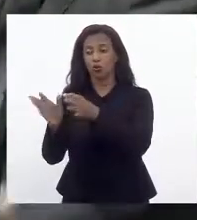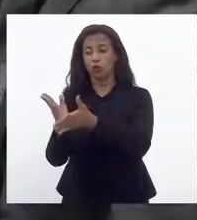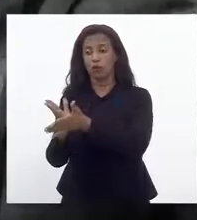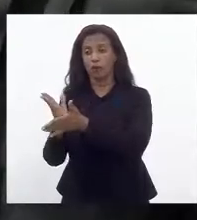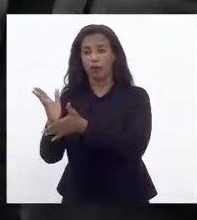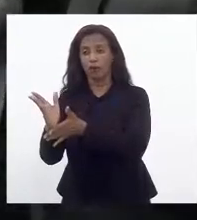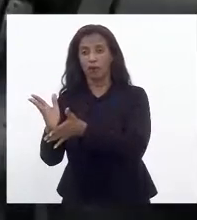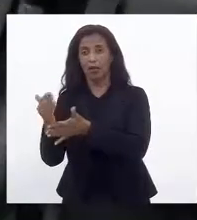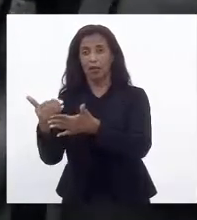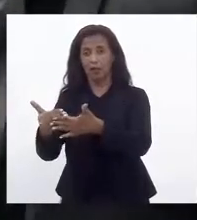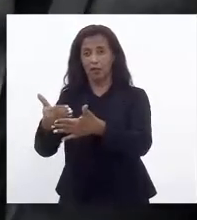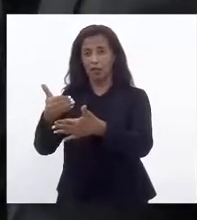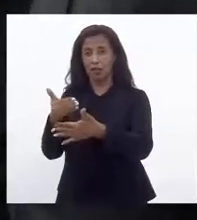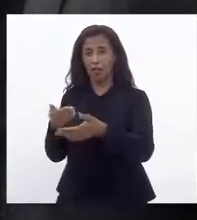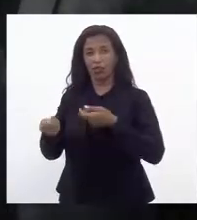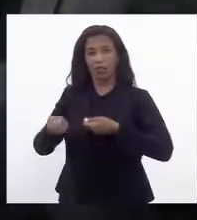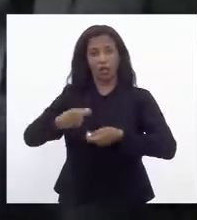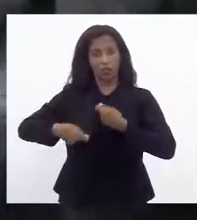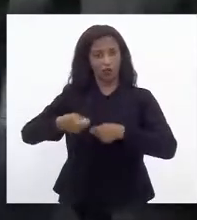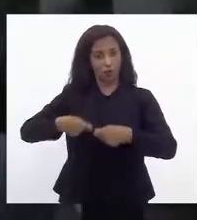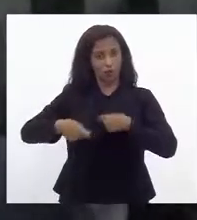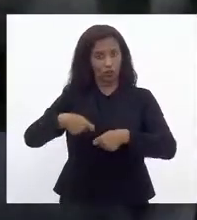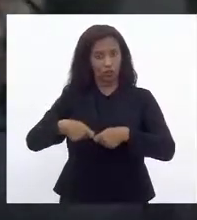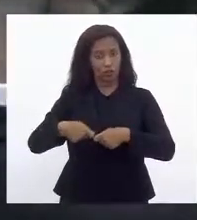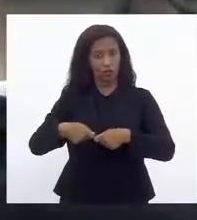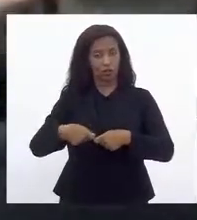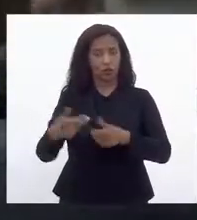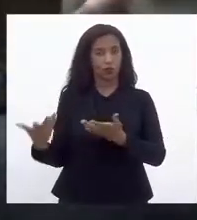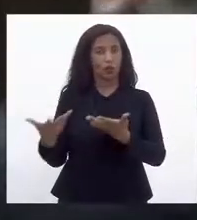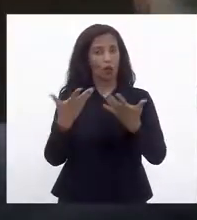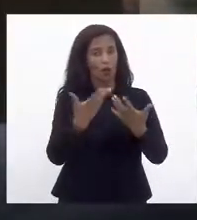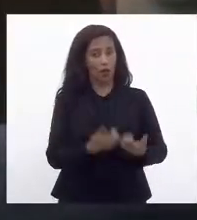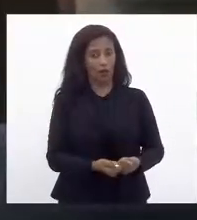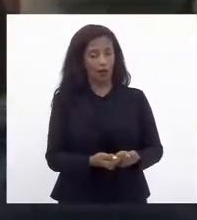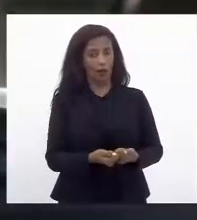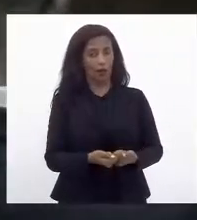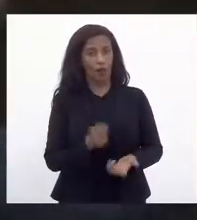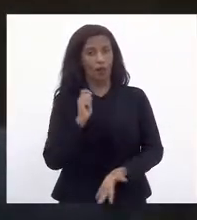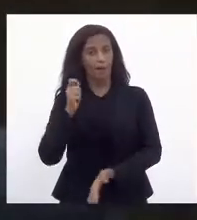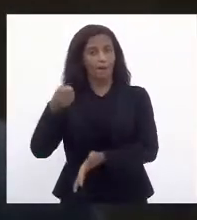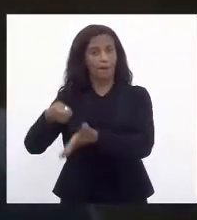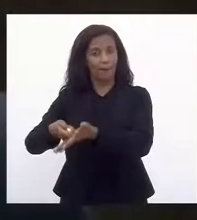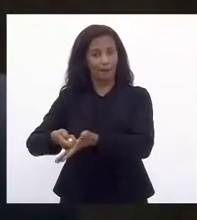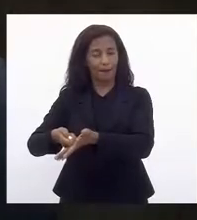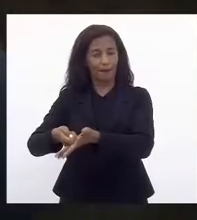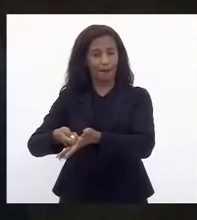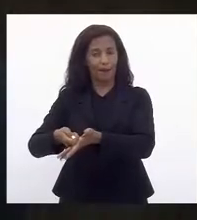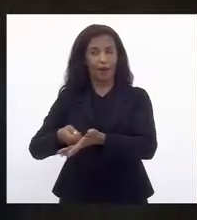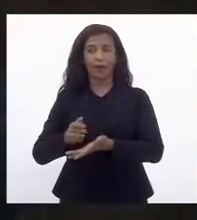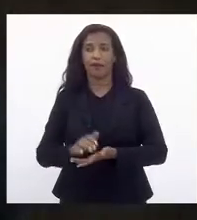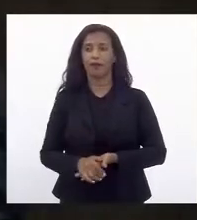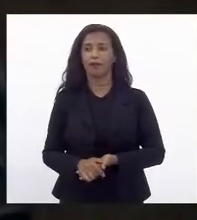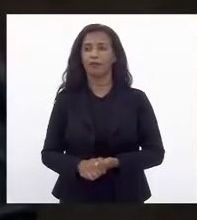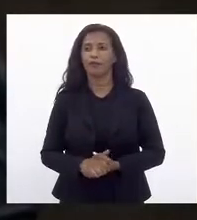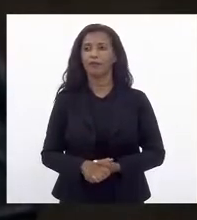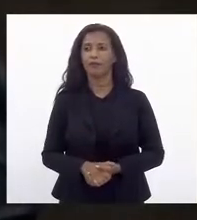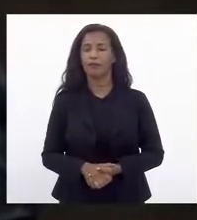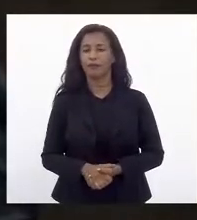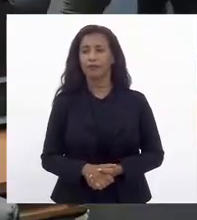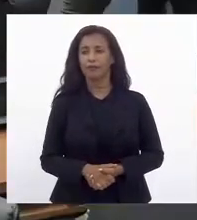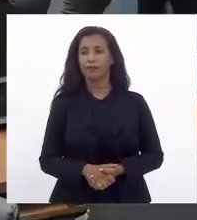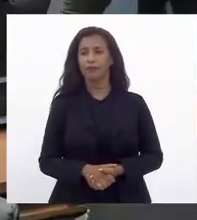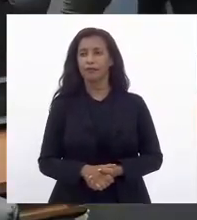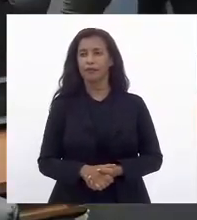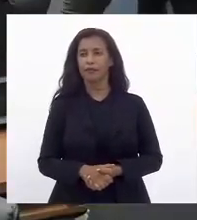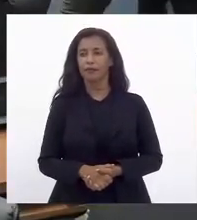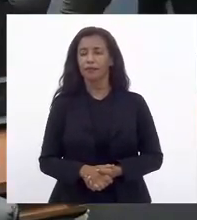ao judiciário o ato administrativo, estão absolvidos no judiciário e punidos em sanção administrativa.